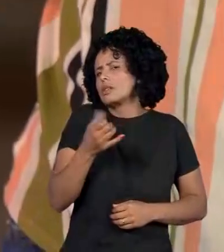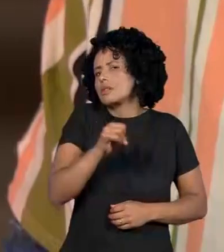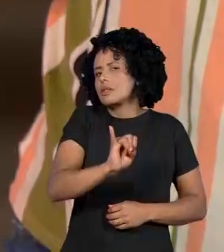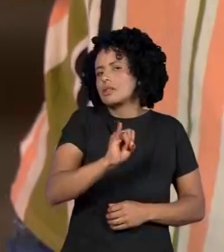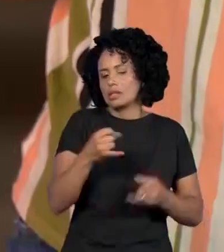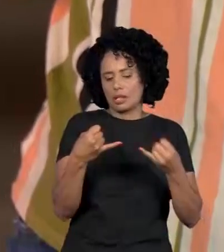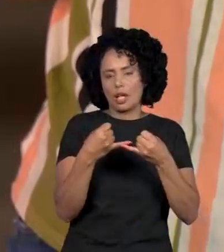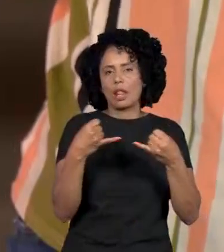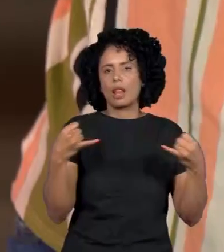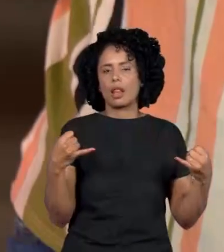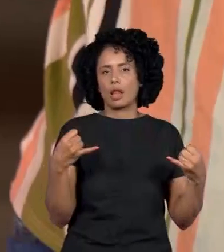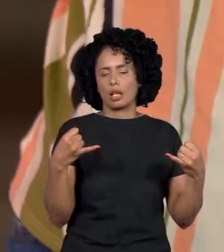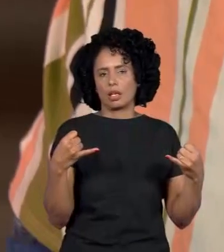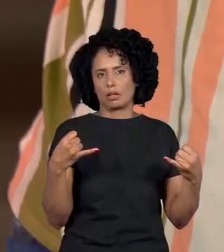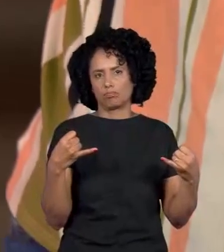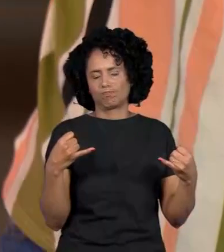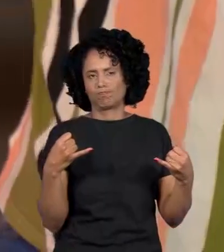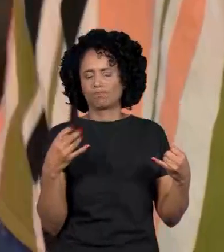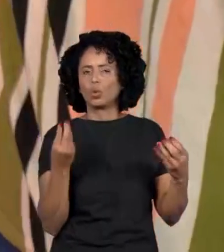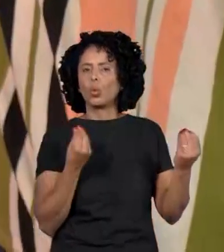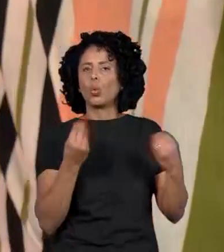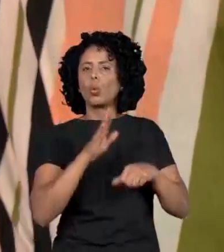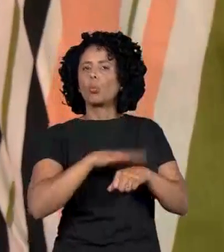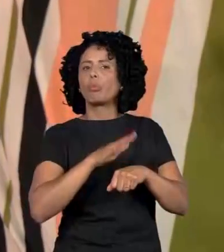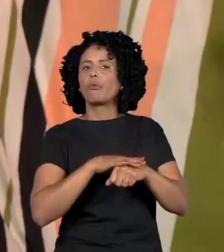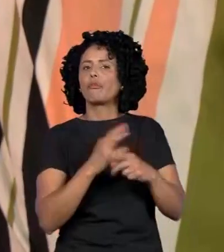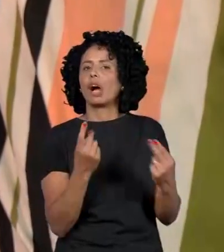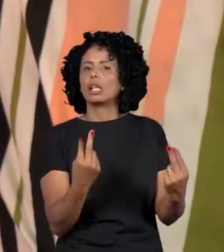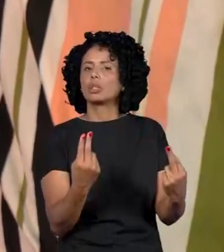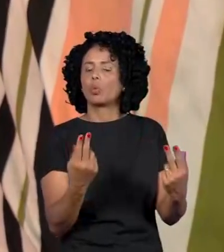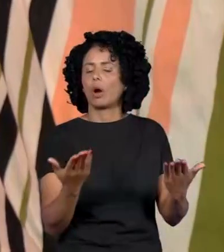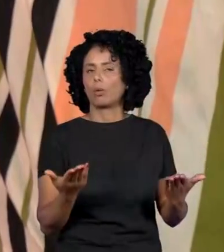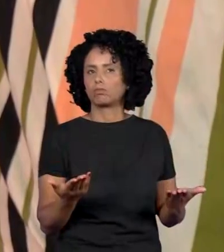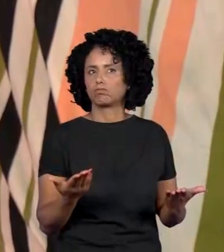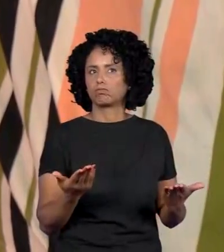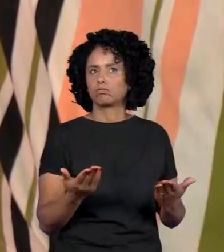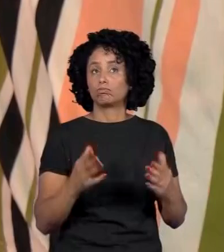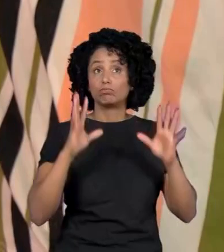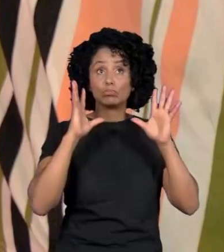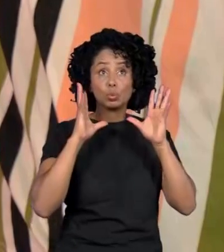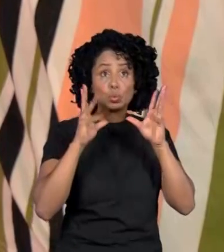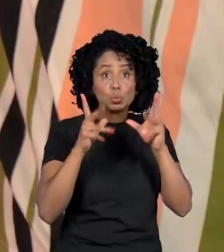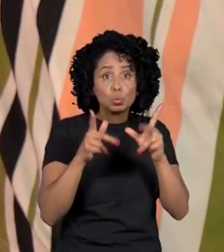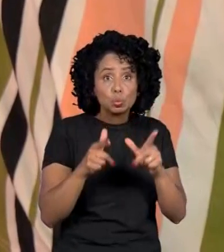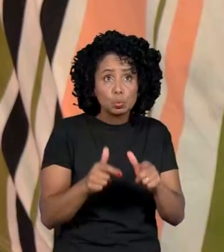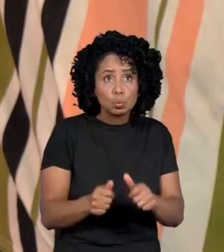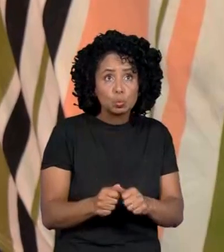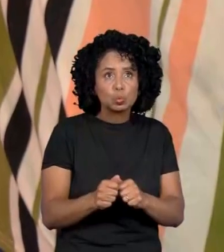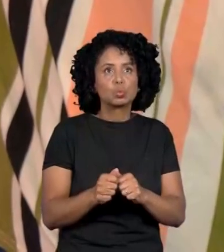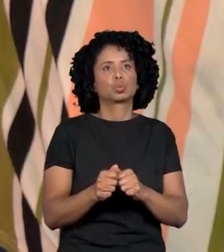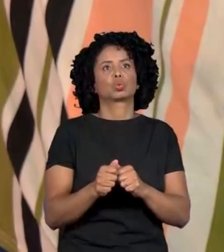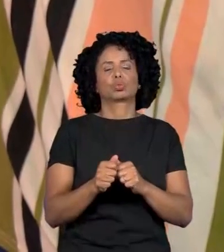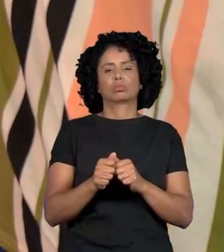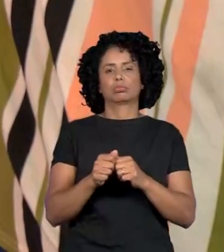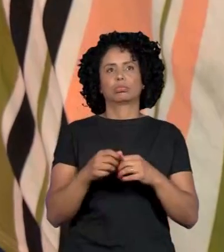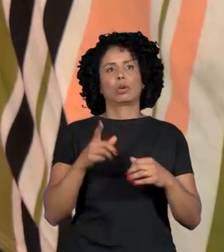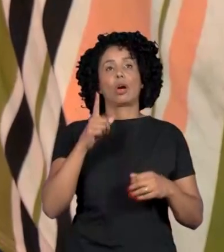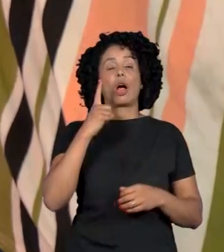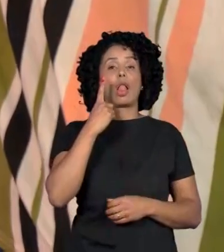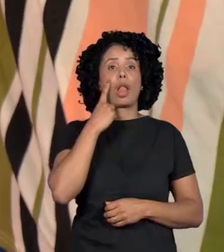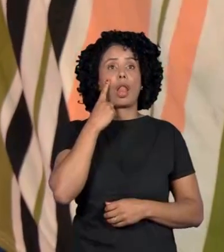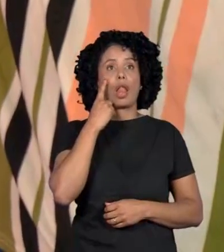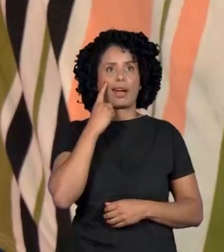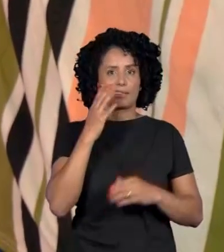fazer para ela ficar simétrica? Todos os vértices, eles devem ocupar a mesma